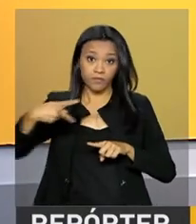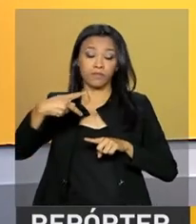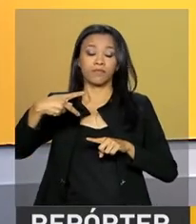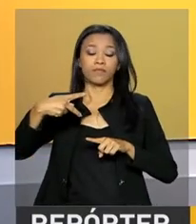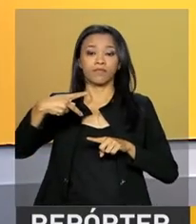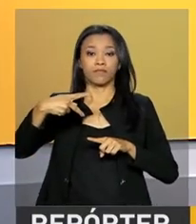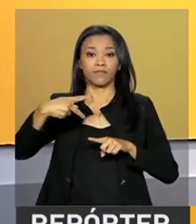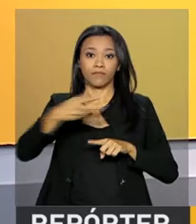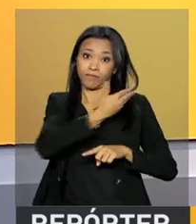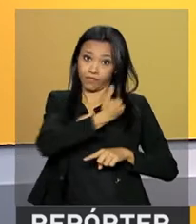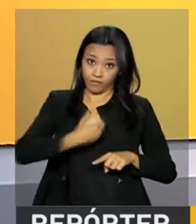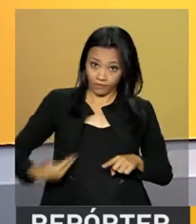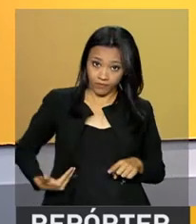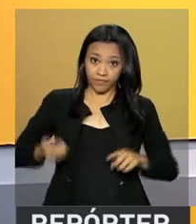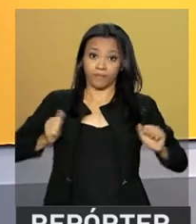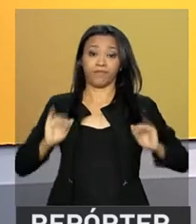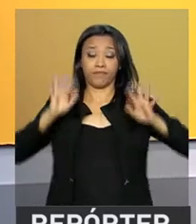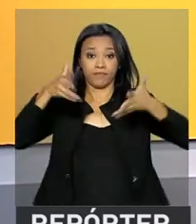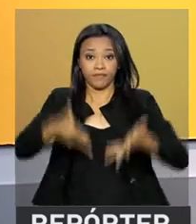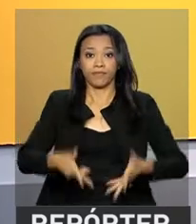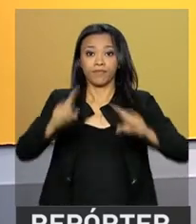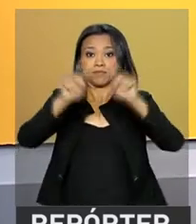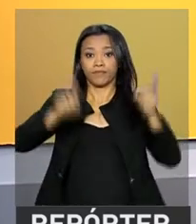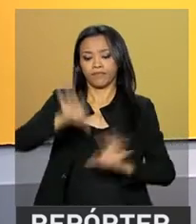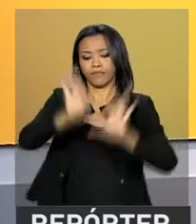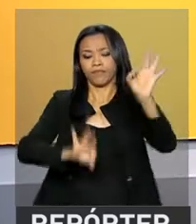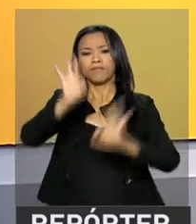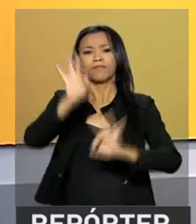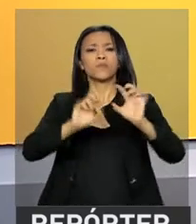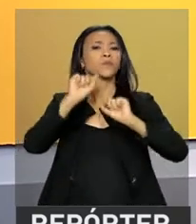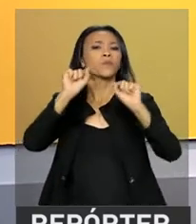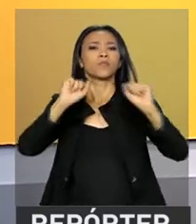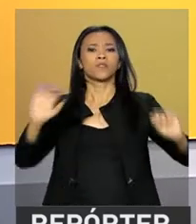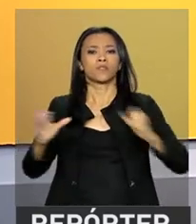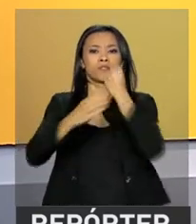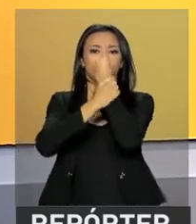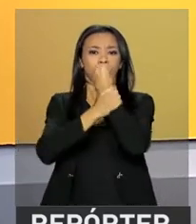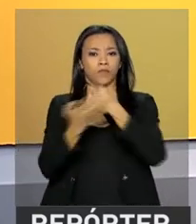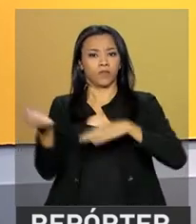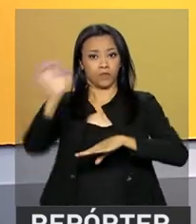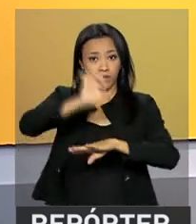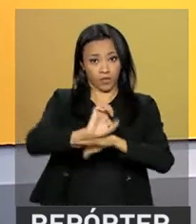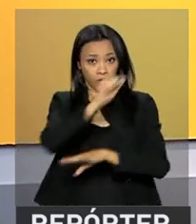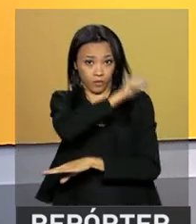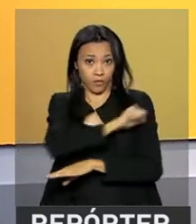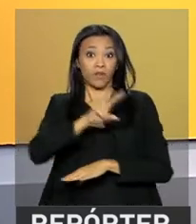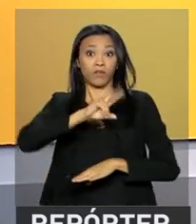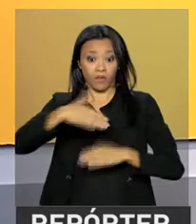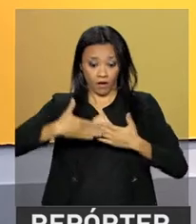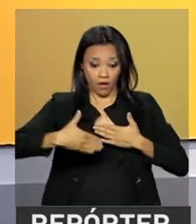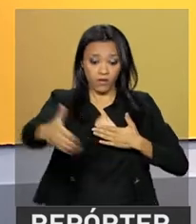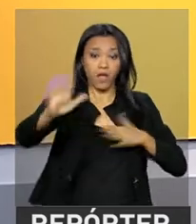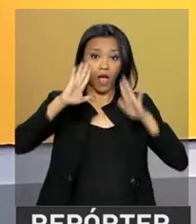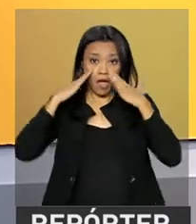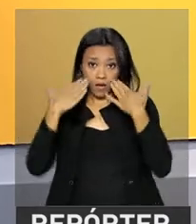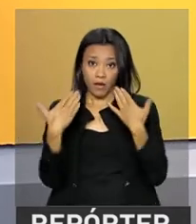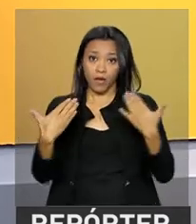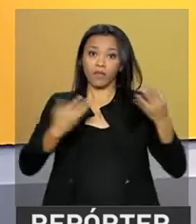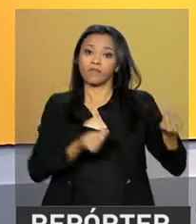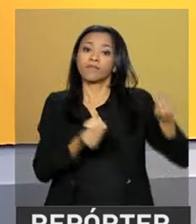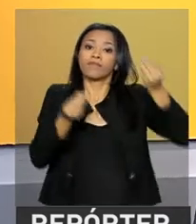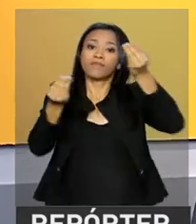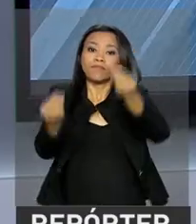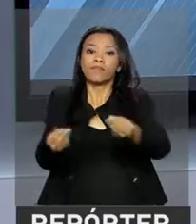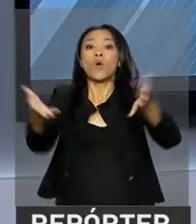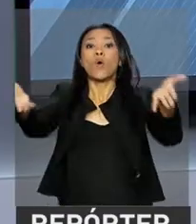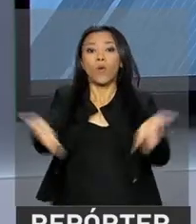da elaboração de um plano de segurança para o rio de janeiro que deve ser apresentado hoje ao presidente michel temer